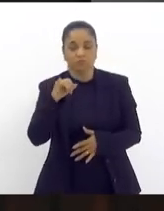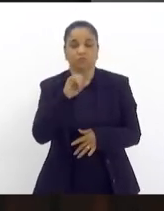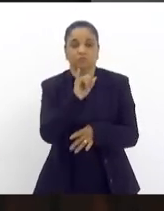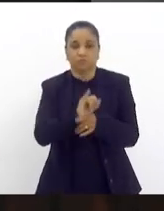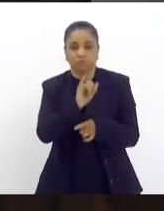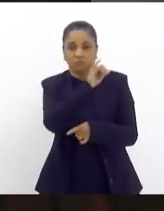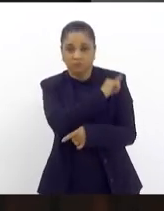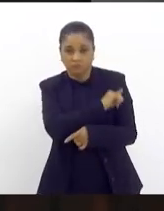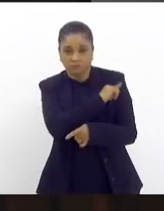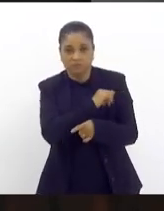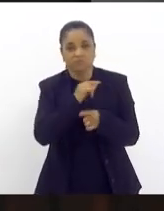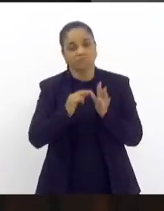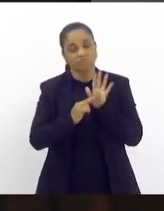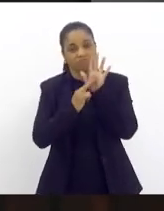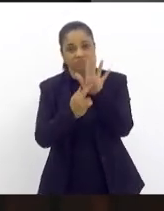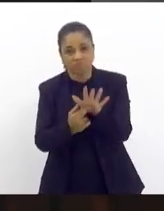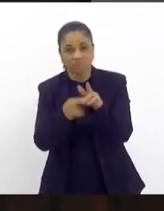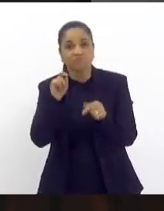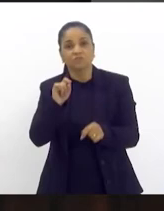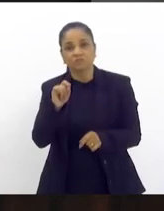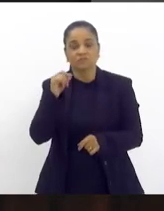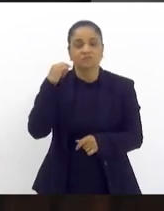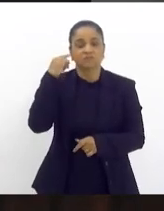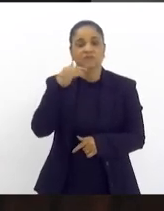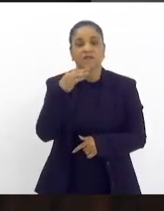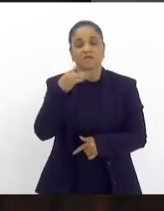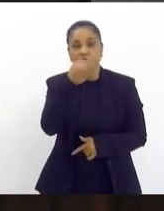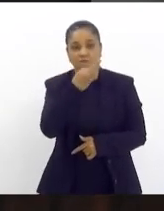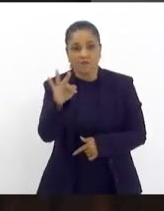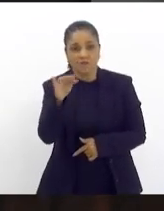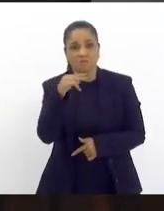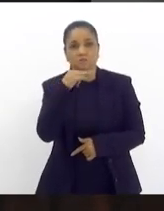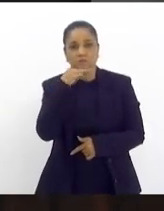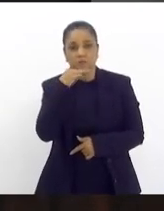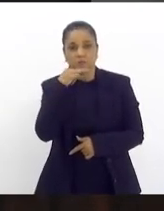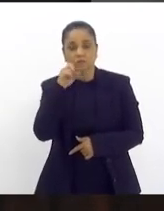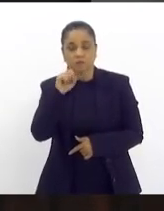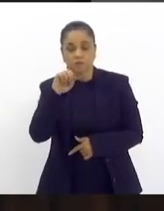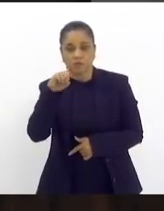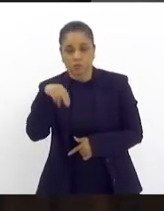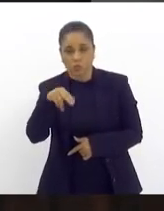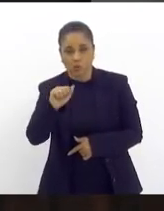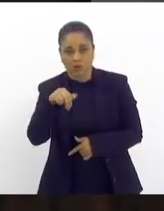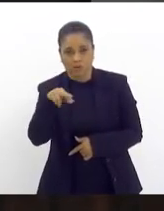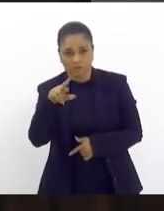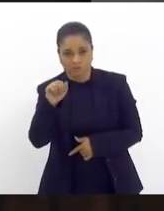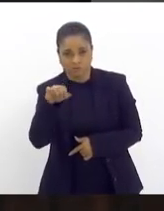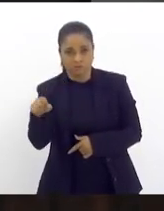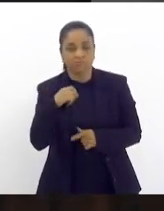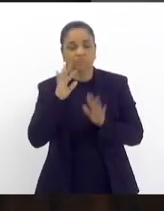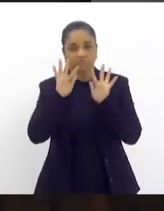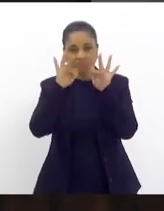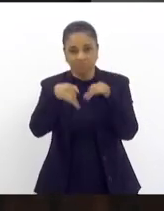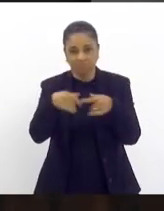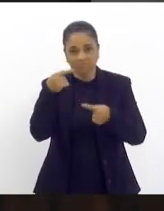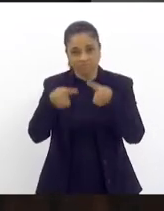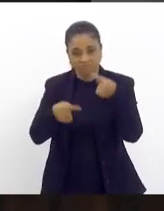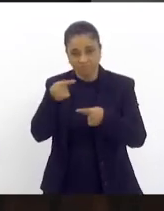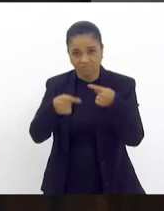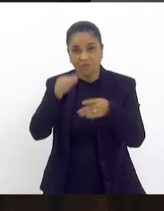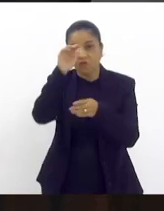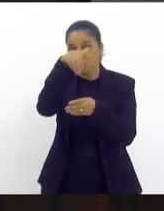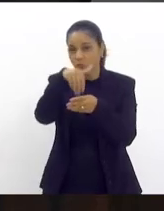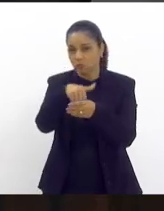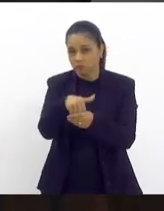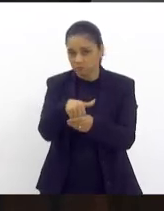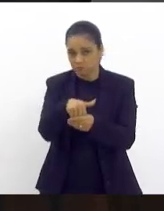indicação simples. Relator, deputado Felipe Soares. Em discussão, não havendo que ele discutir, encerrado a discussão. Em